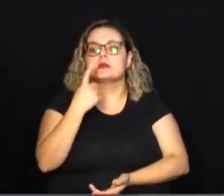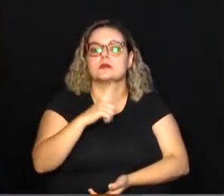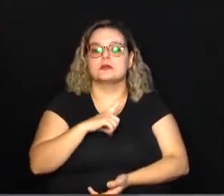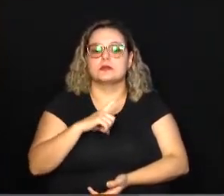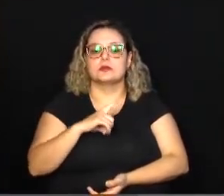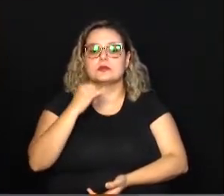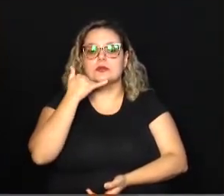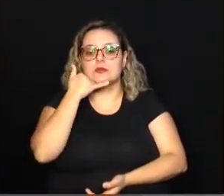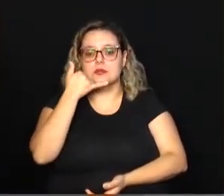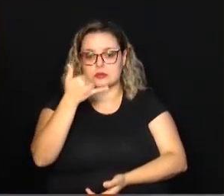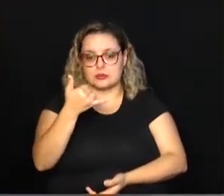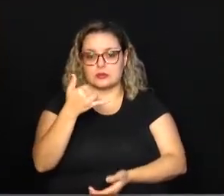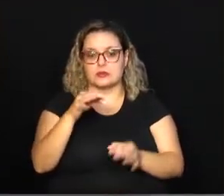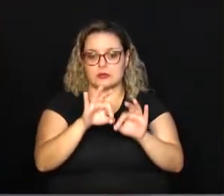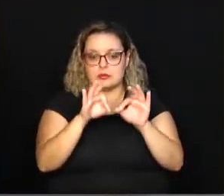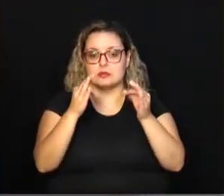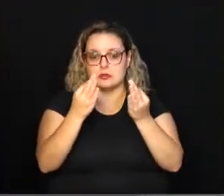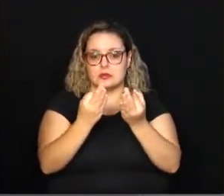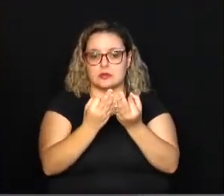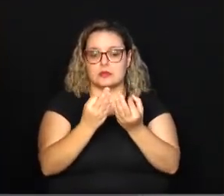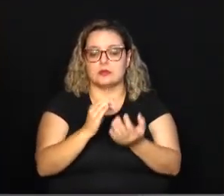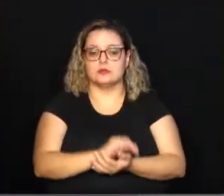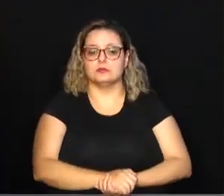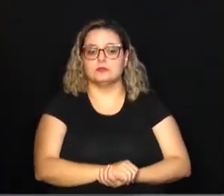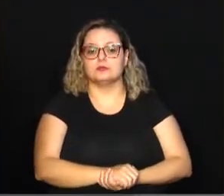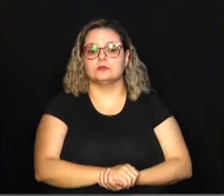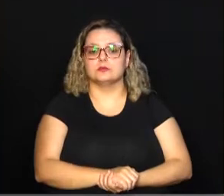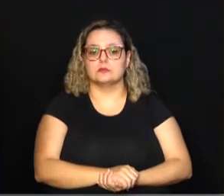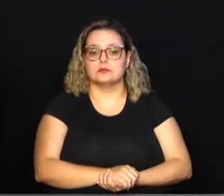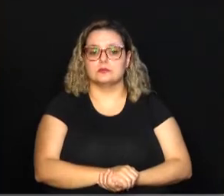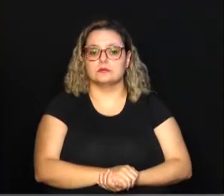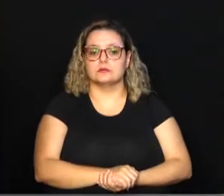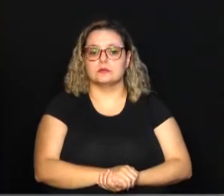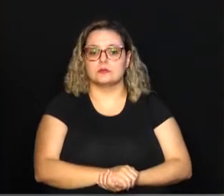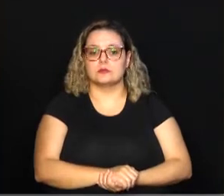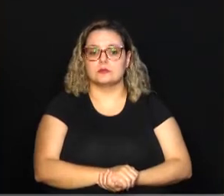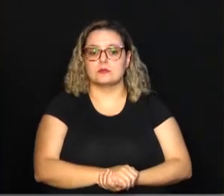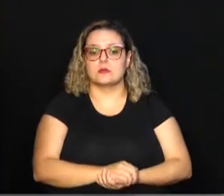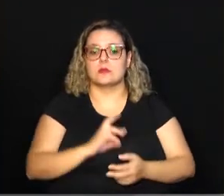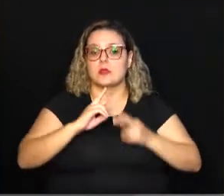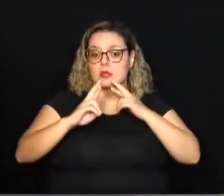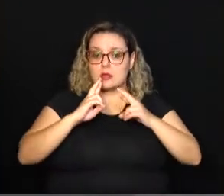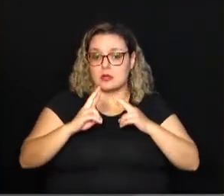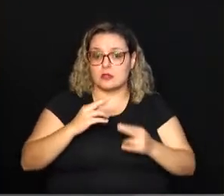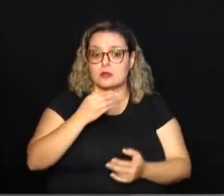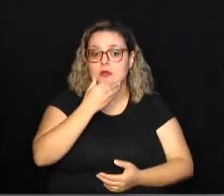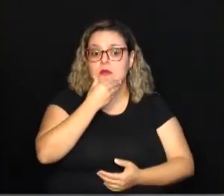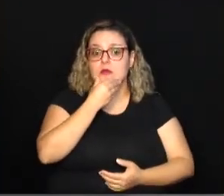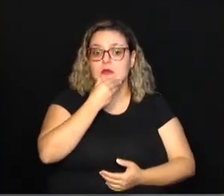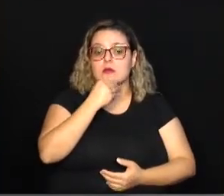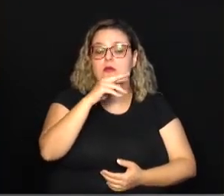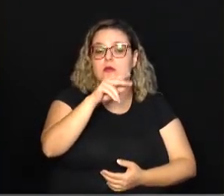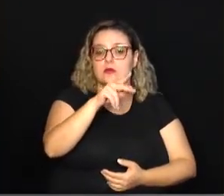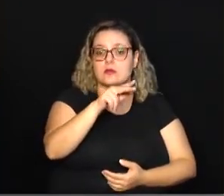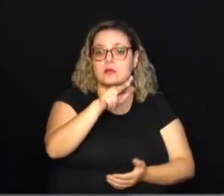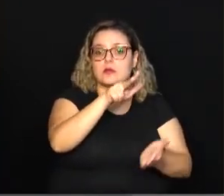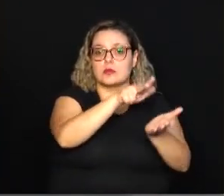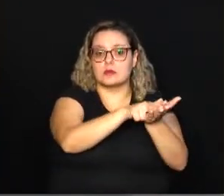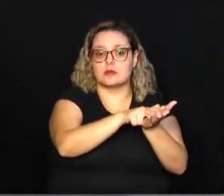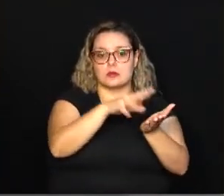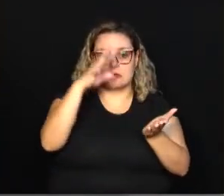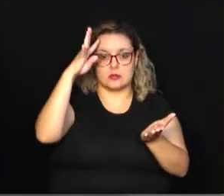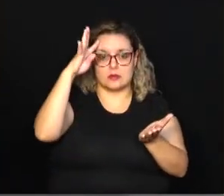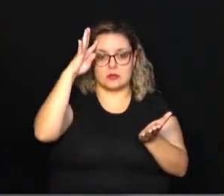com um familiar que se queixou que o irmão tinha sido internado na quarta-feira e